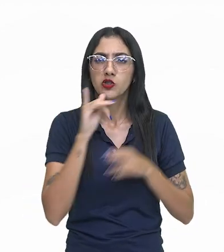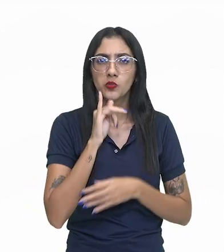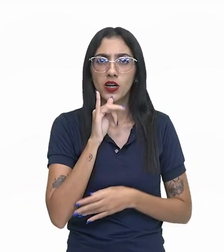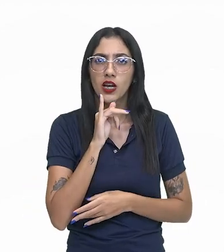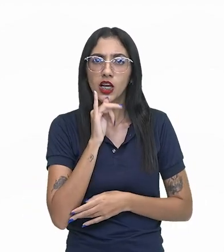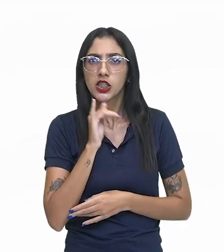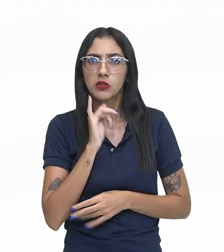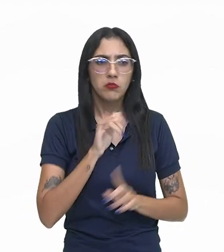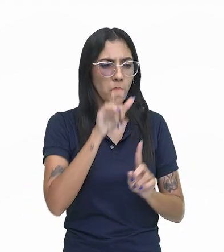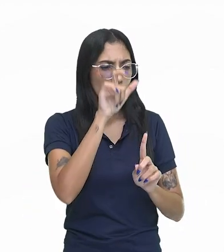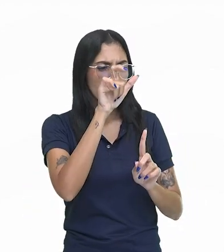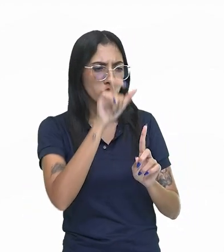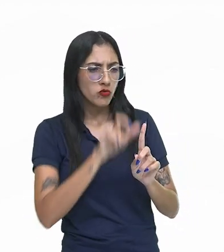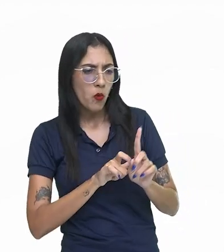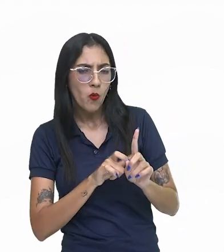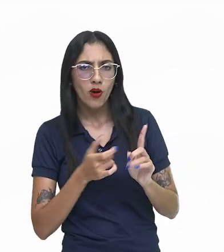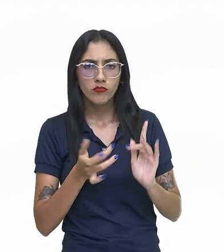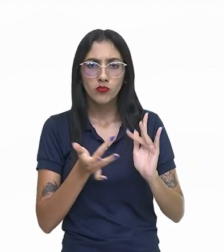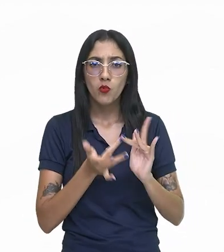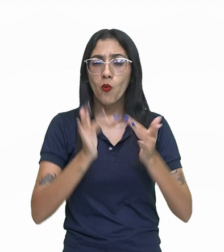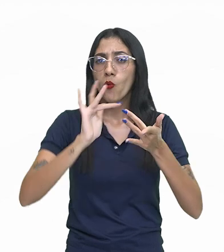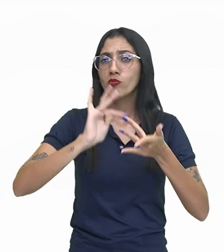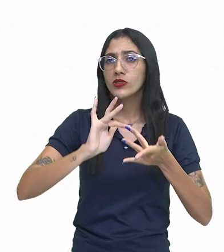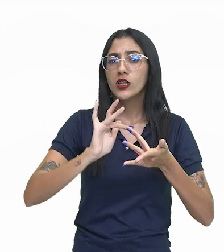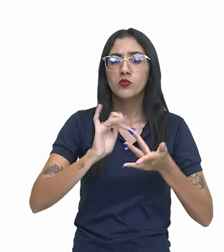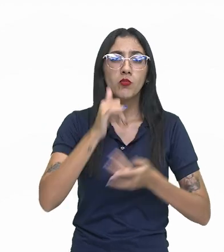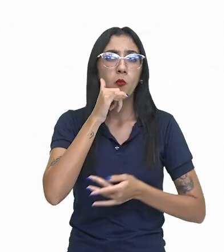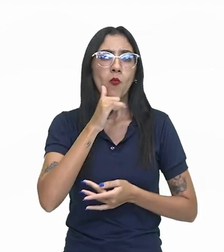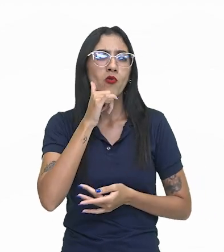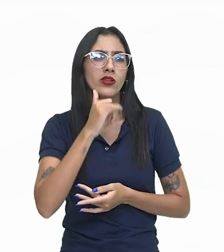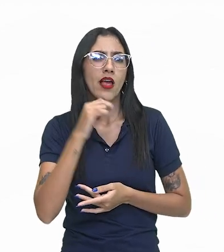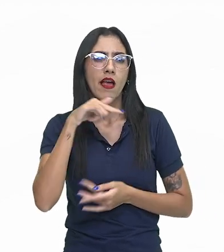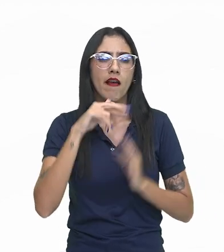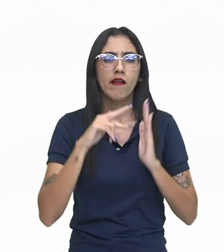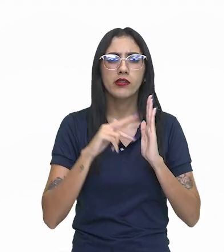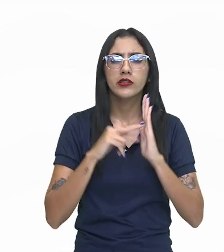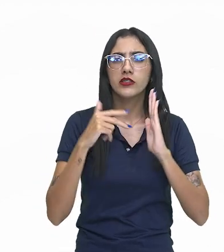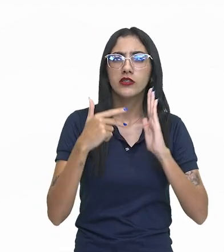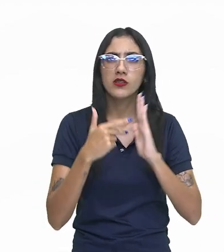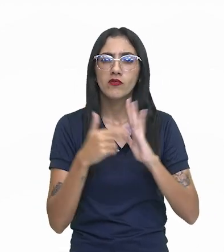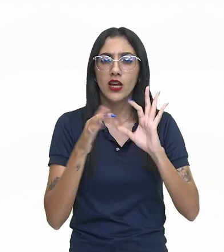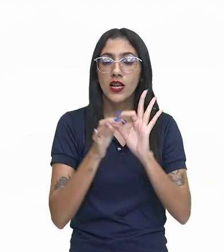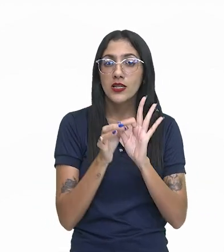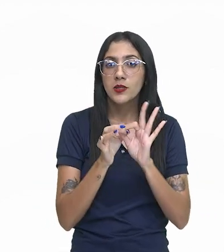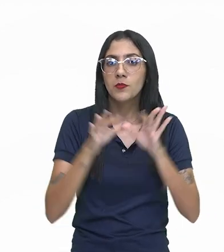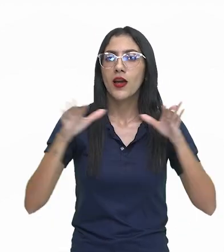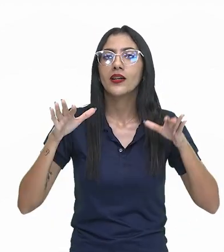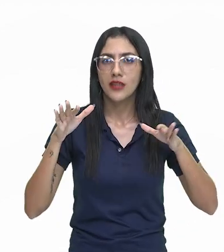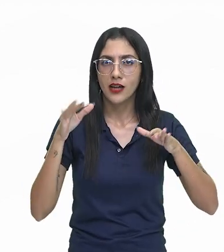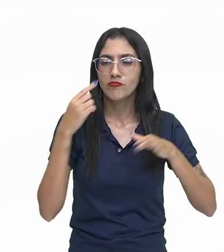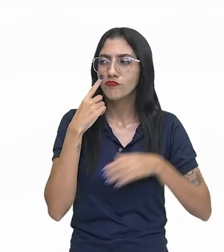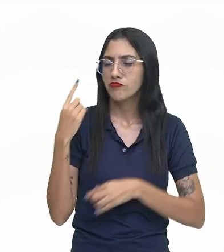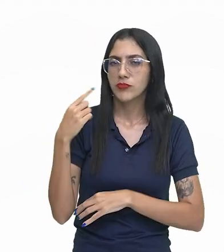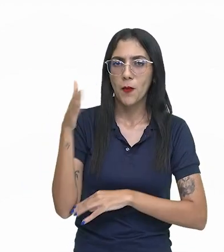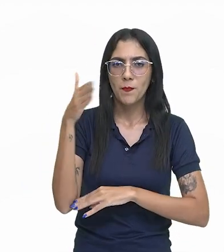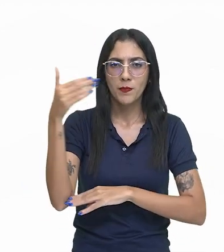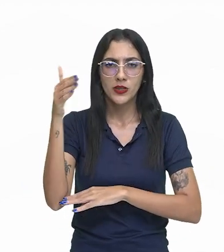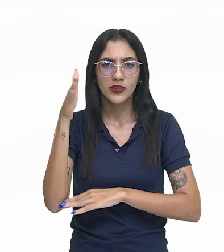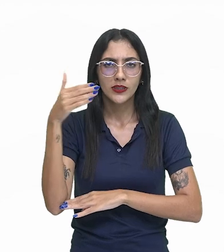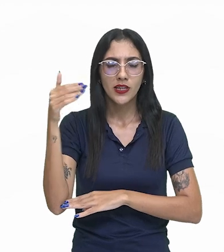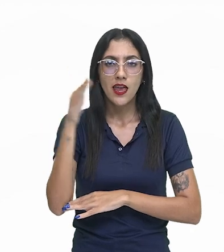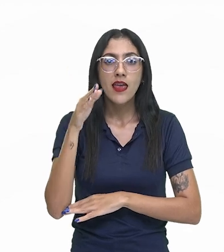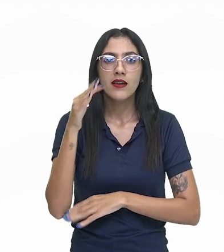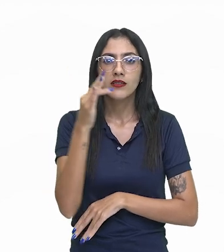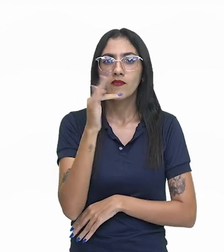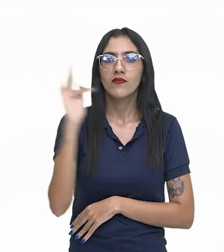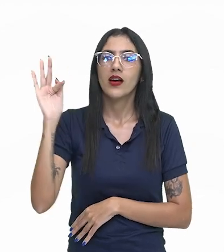personificação da liberdade. Esta mulher que está aí empunhando a bandeira francesa, ela está personificando a